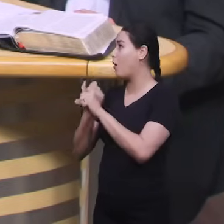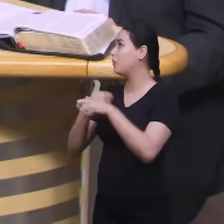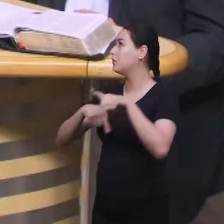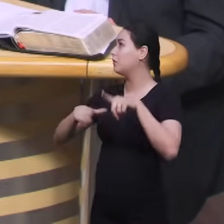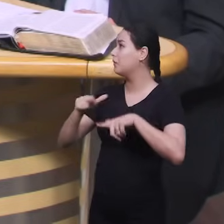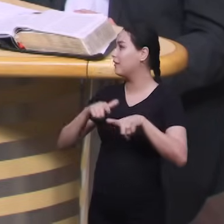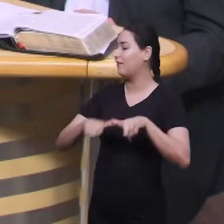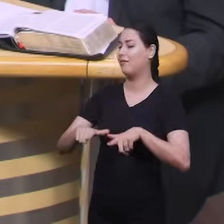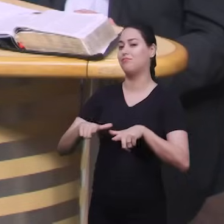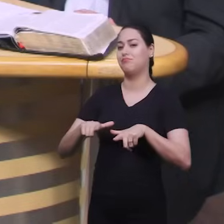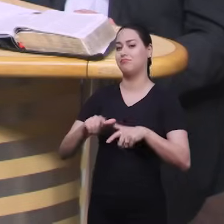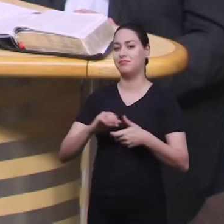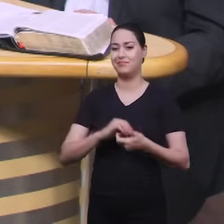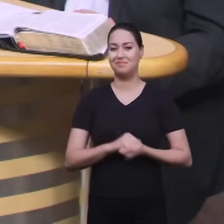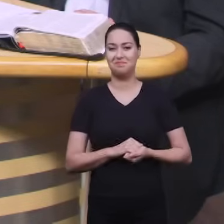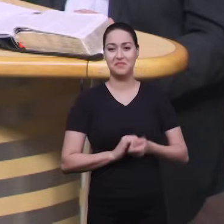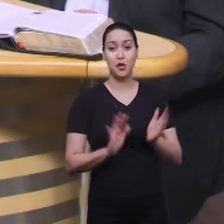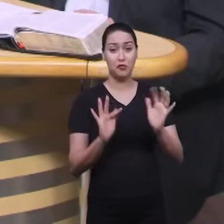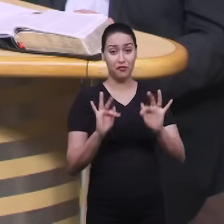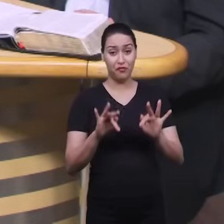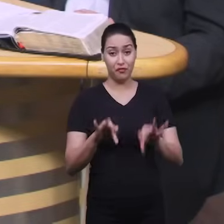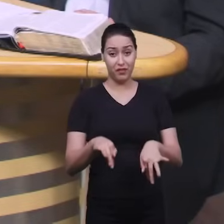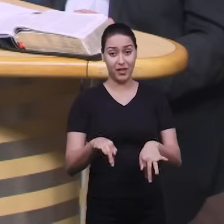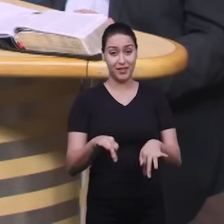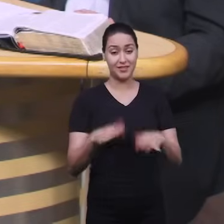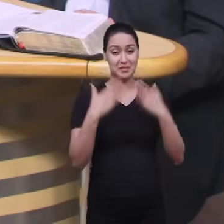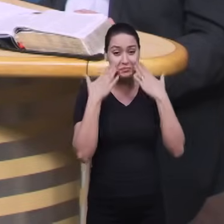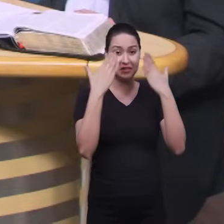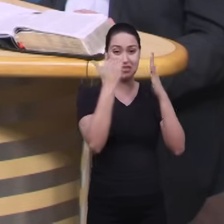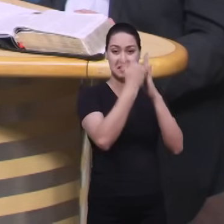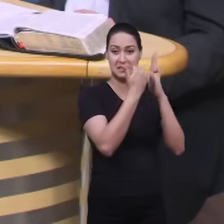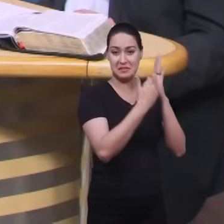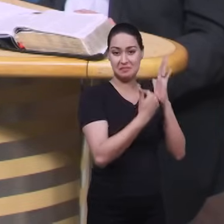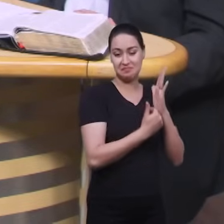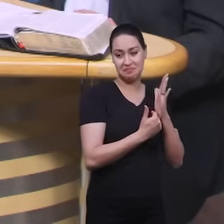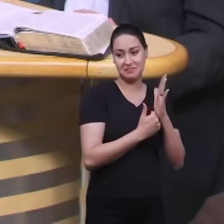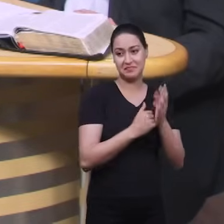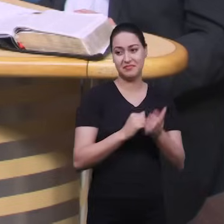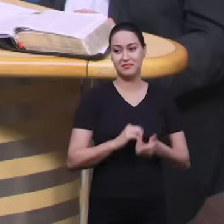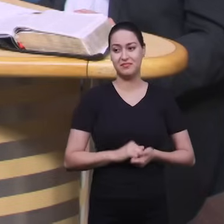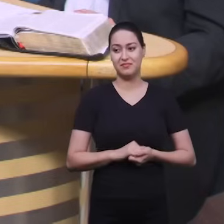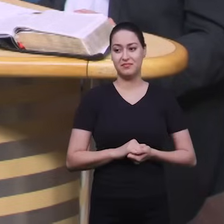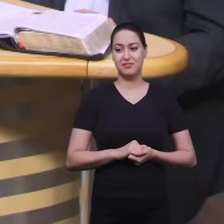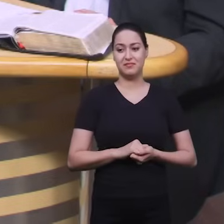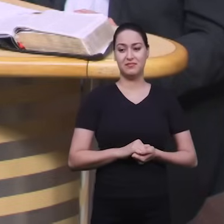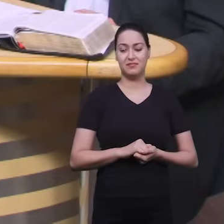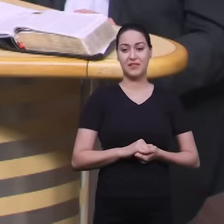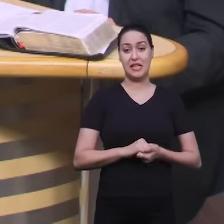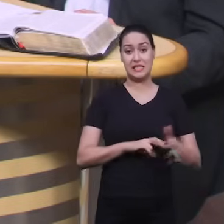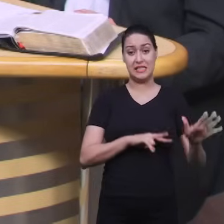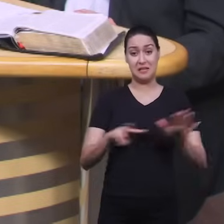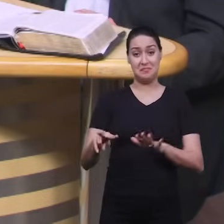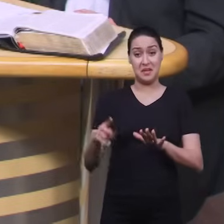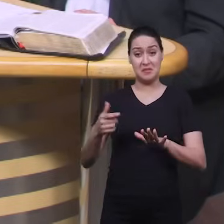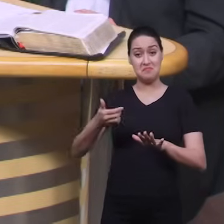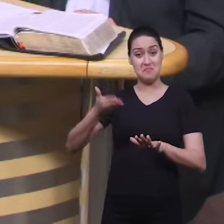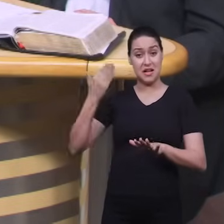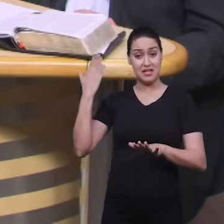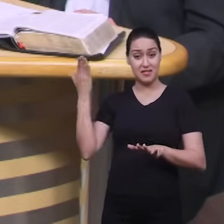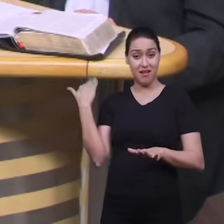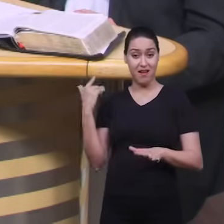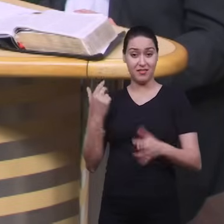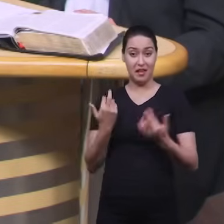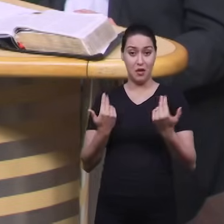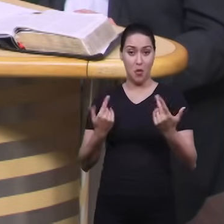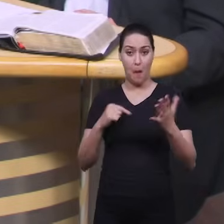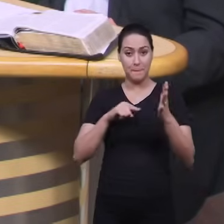me confiou eu realizei a tua obra bom a gente tá chegando o final de mais uma edição do programa e eu vou fazer uma coisa né como eu fiz a semana passada eu vou deixar